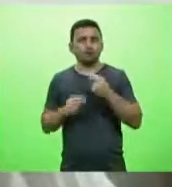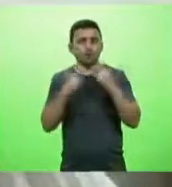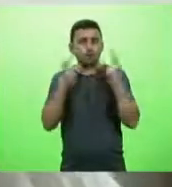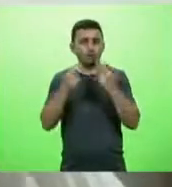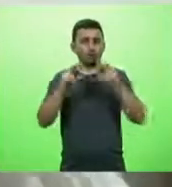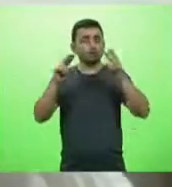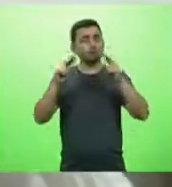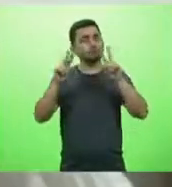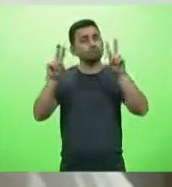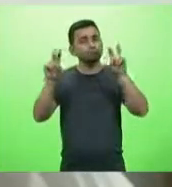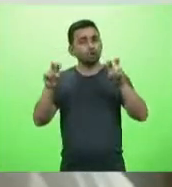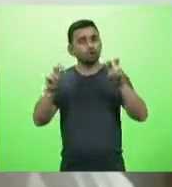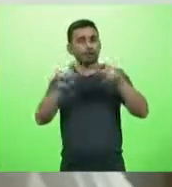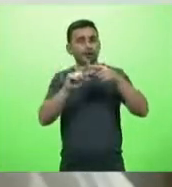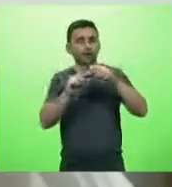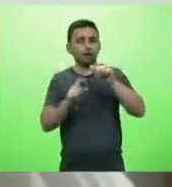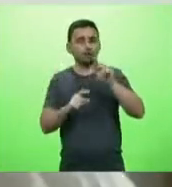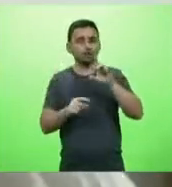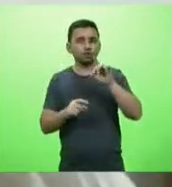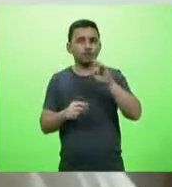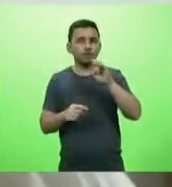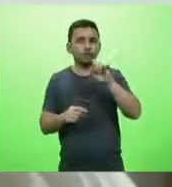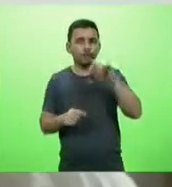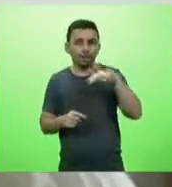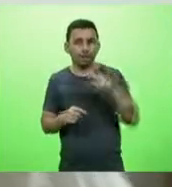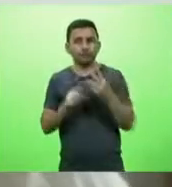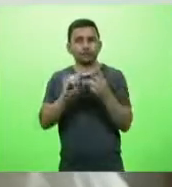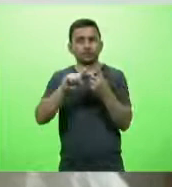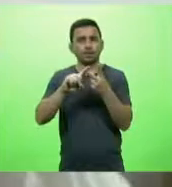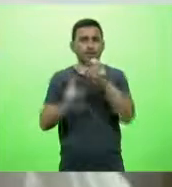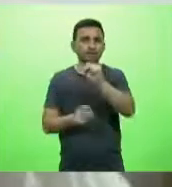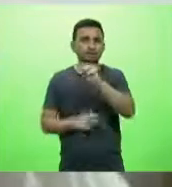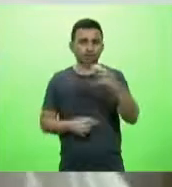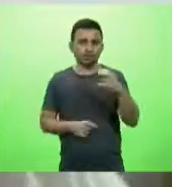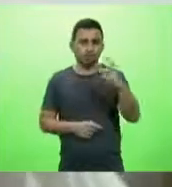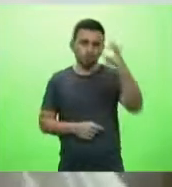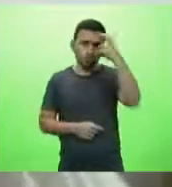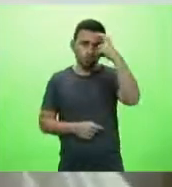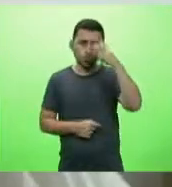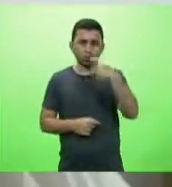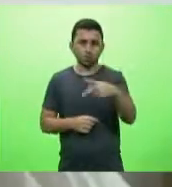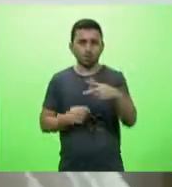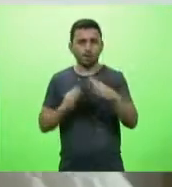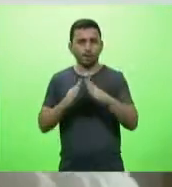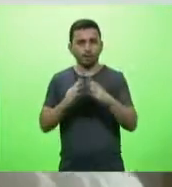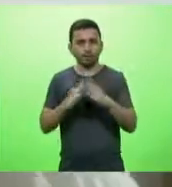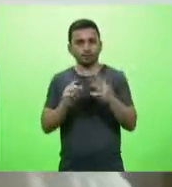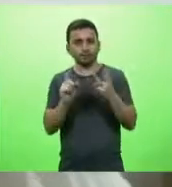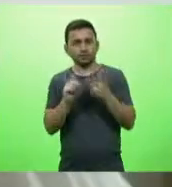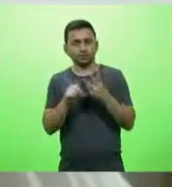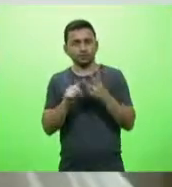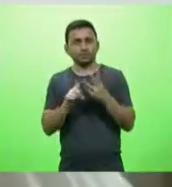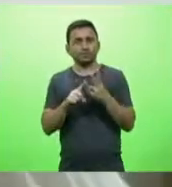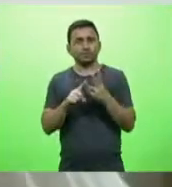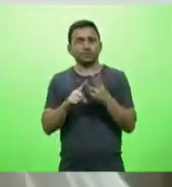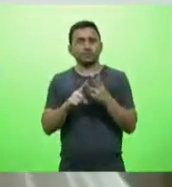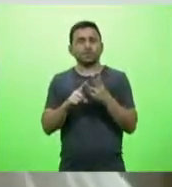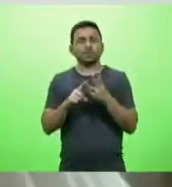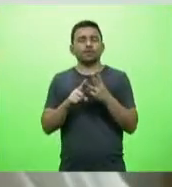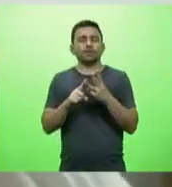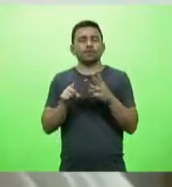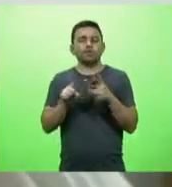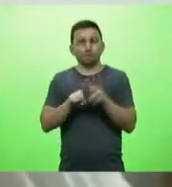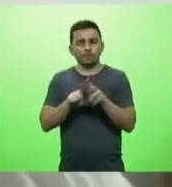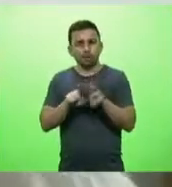Blanc, tratamos do SC Cultura em Sua Casa, tratamos também da necessidade de uma chamada